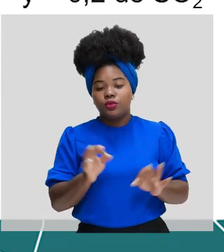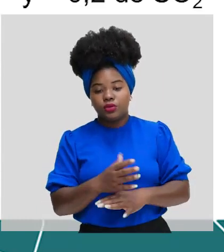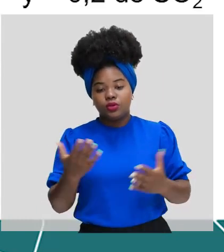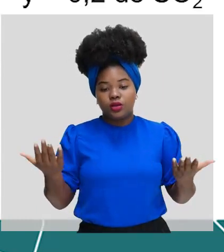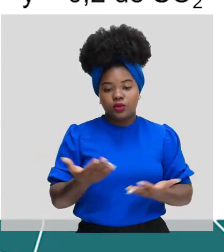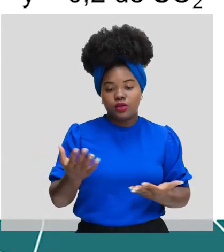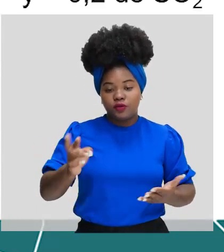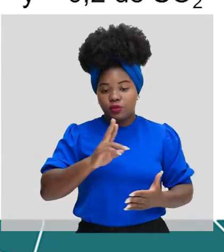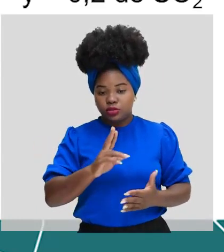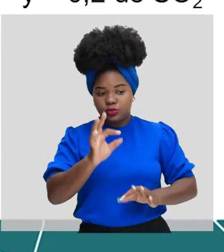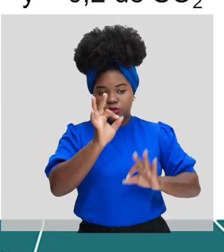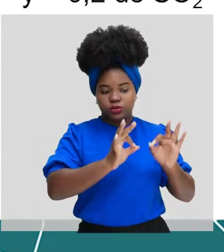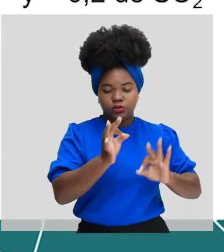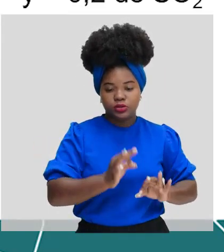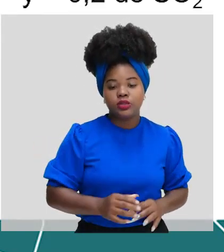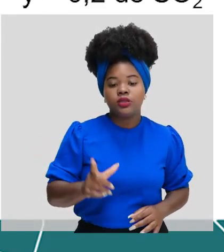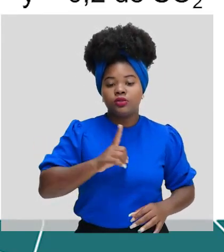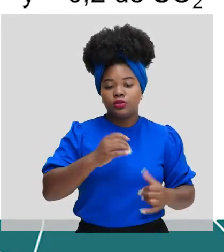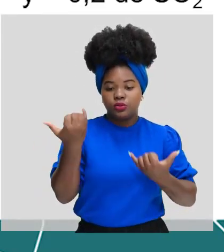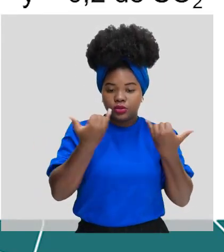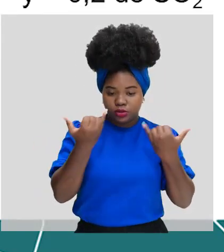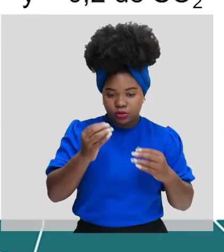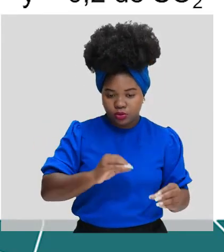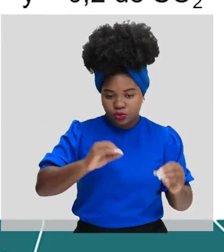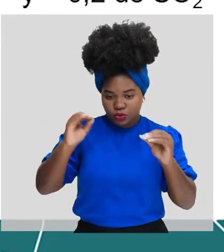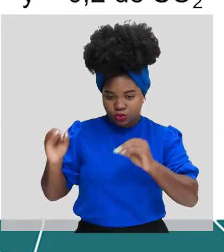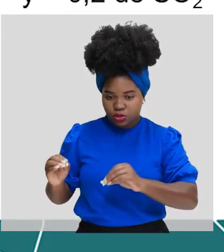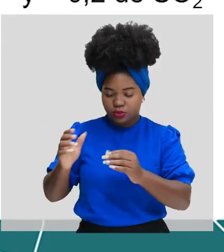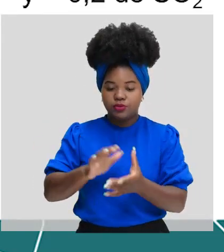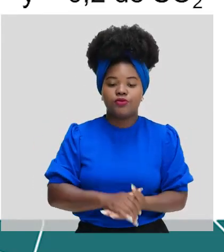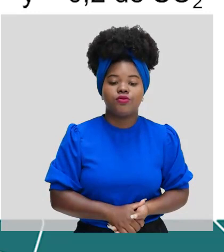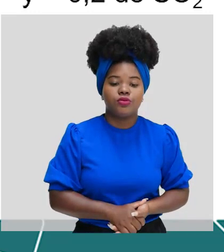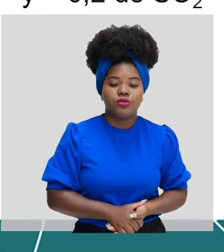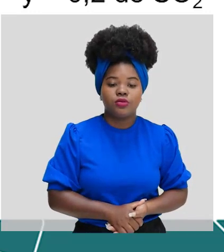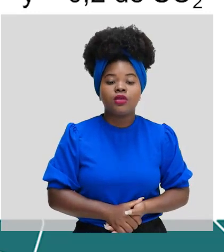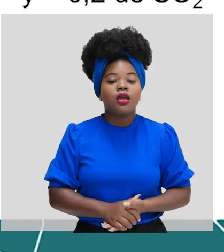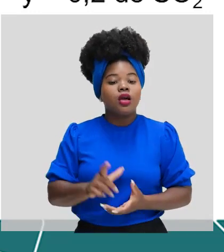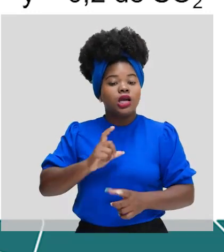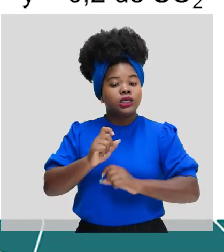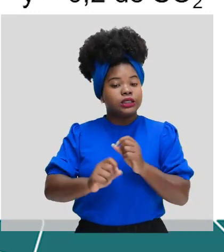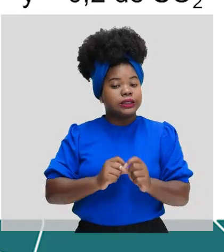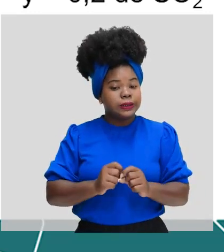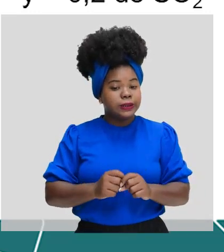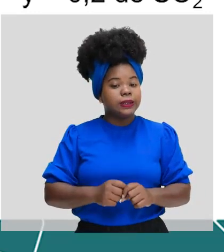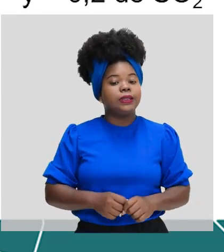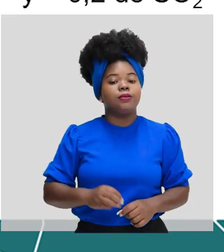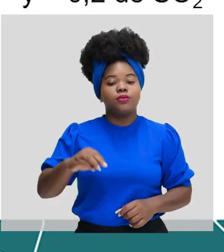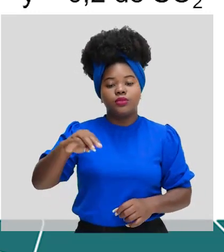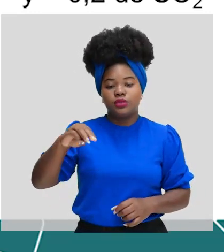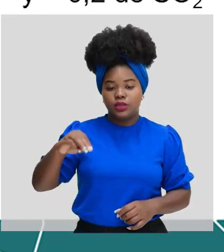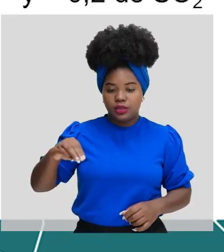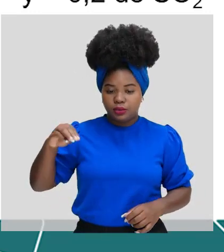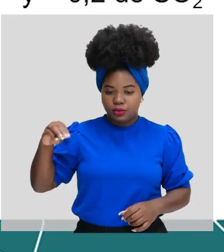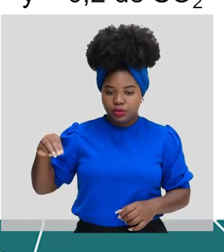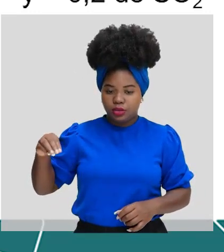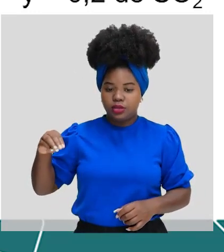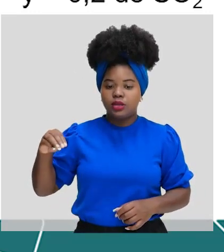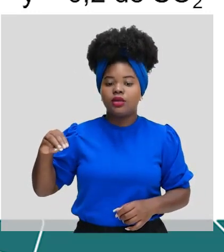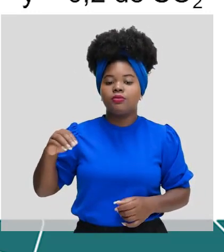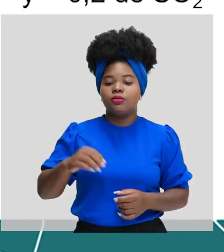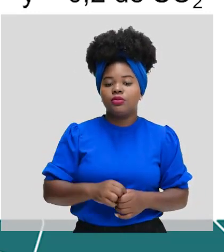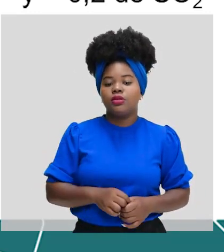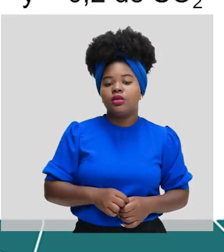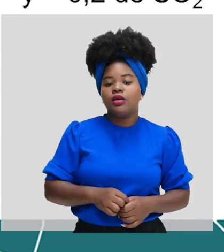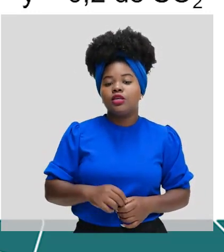resolução. Então, nós temos aqui algumas informações, alguns dados, as massas molares dos componentes do enxofre,